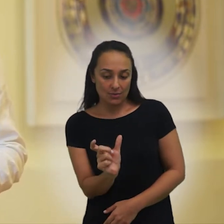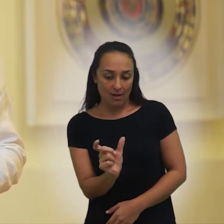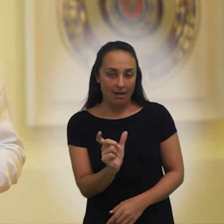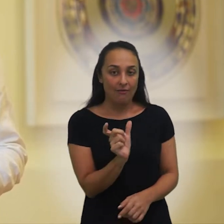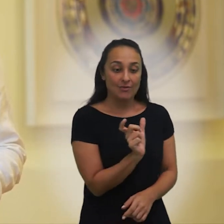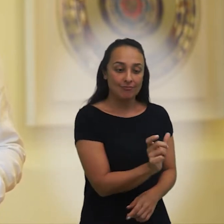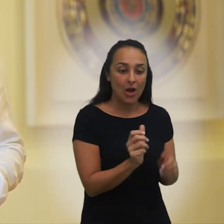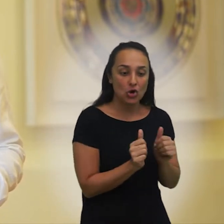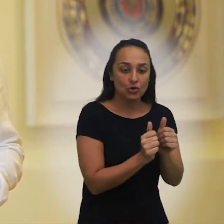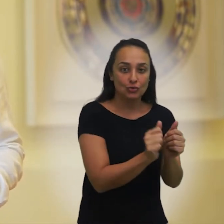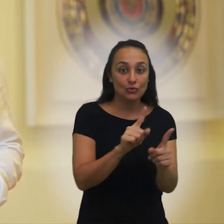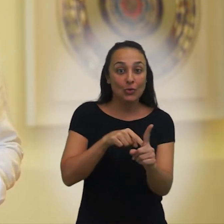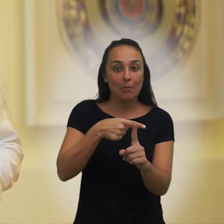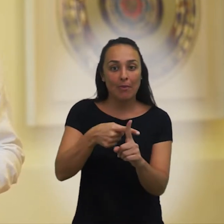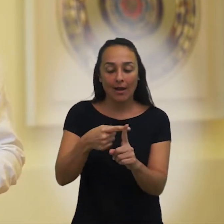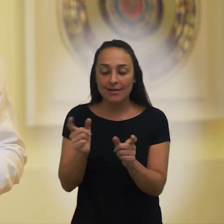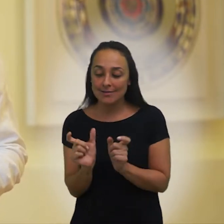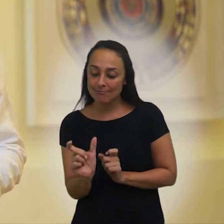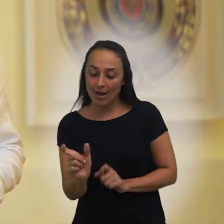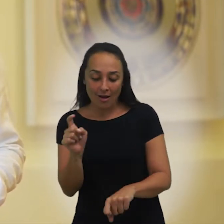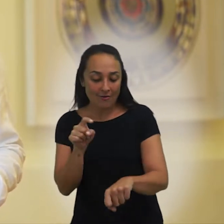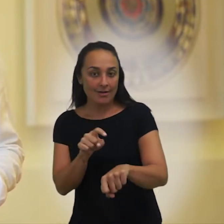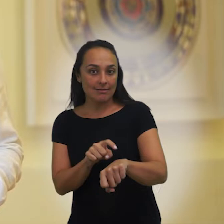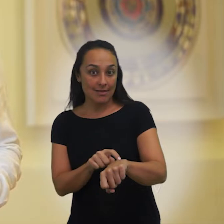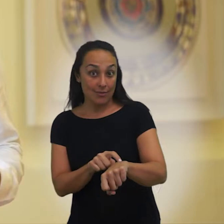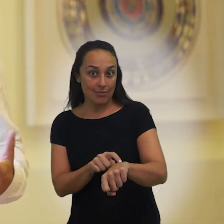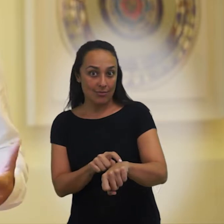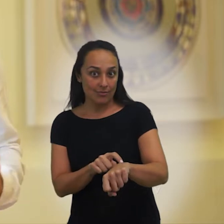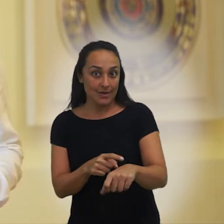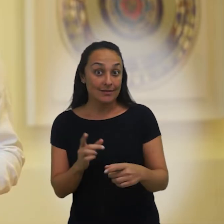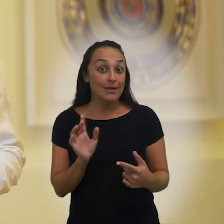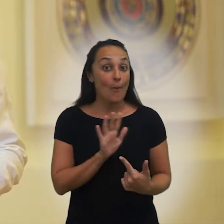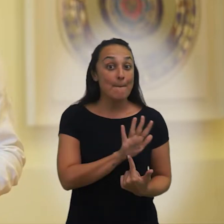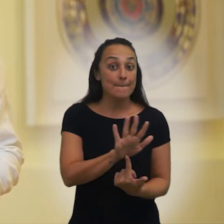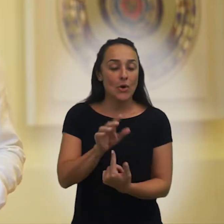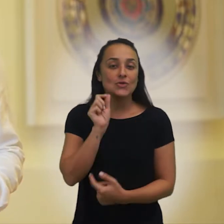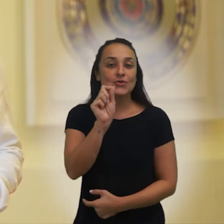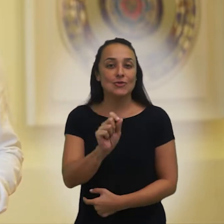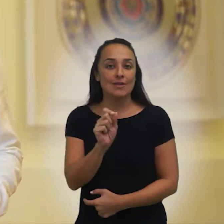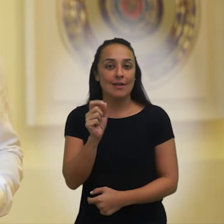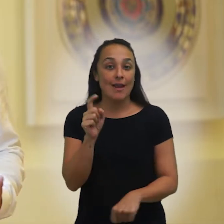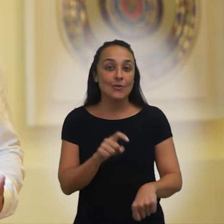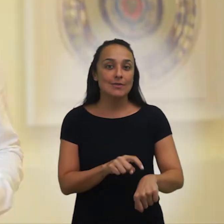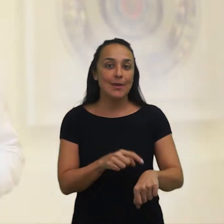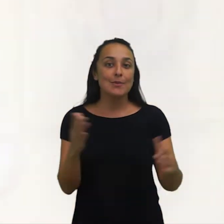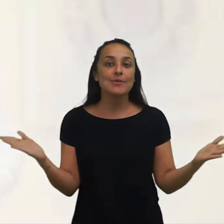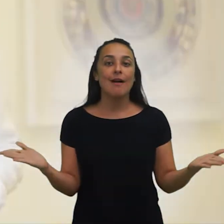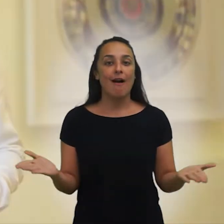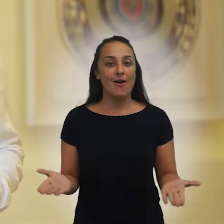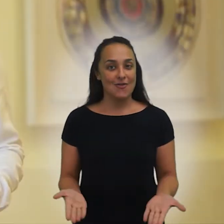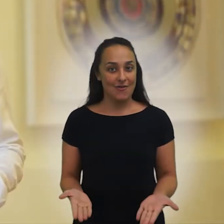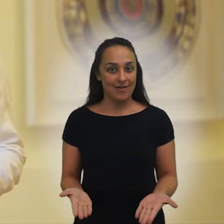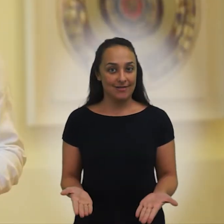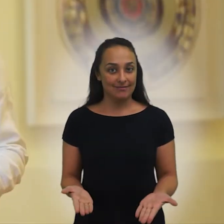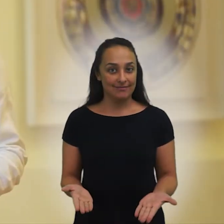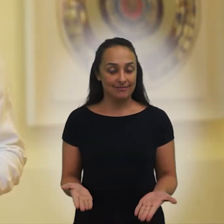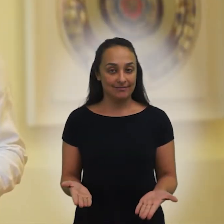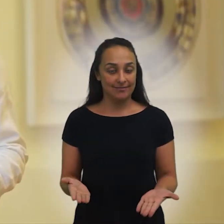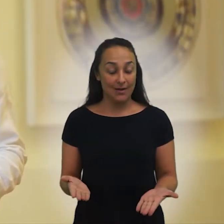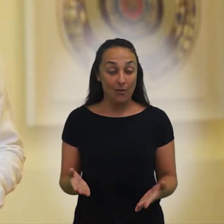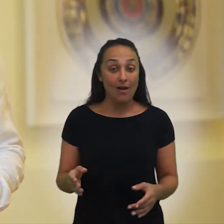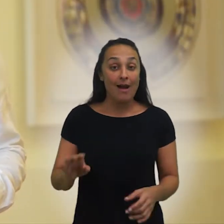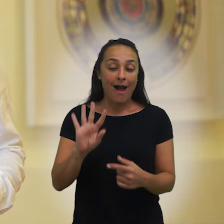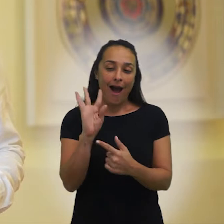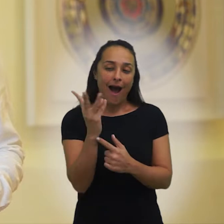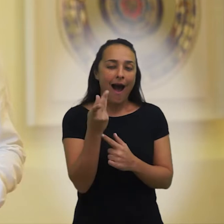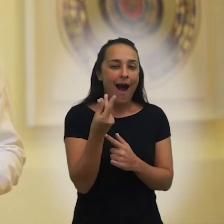tempo. E por isso utilizamos essa expressão para indicar o tempo presente, ou seja, o agora. Ampla e relativa,